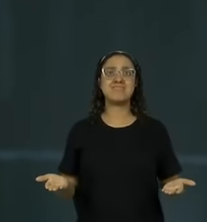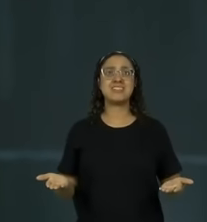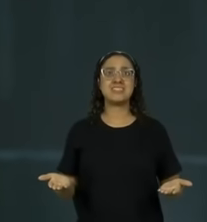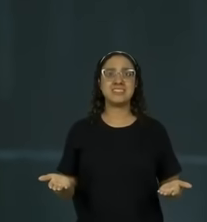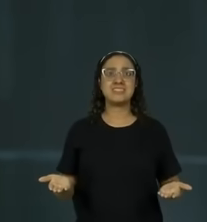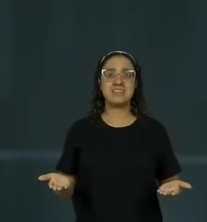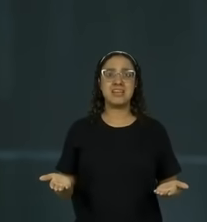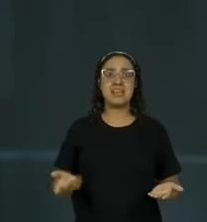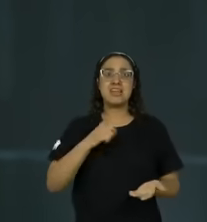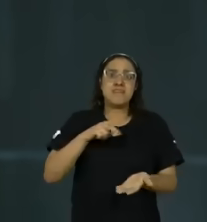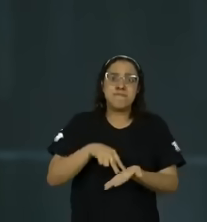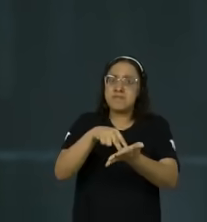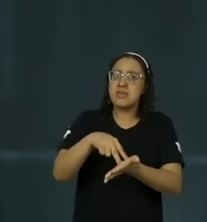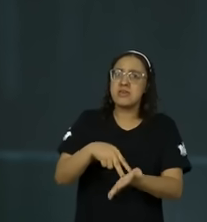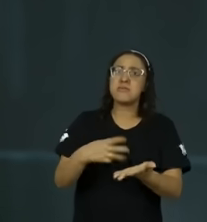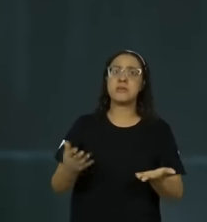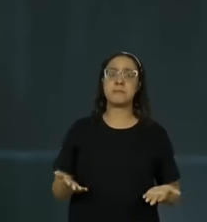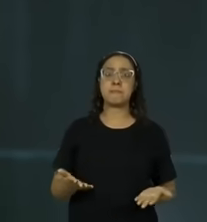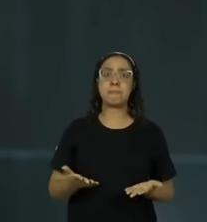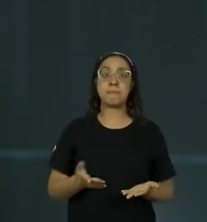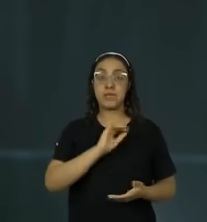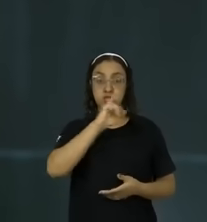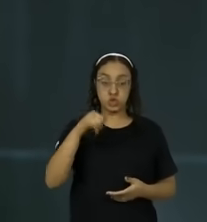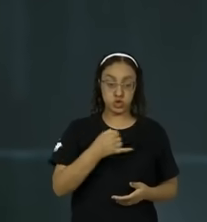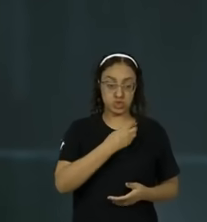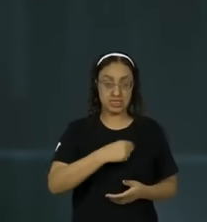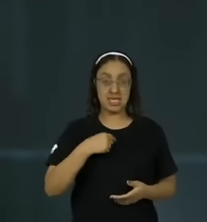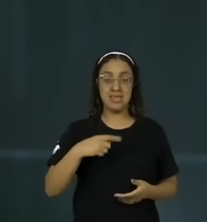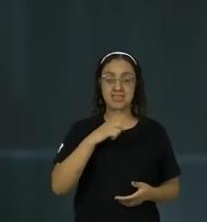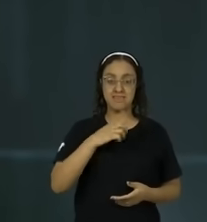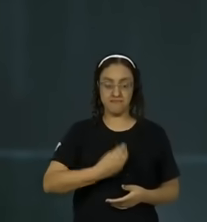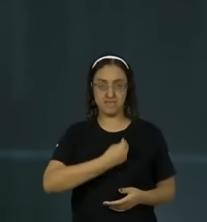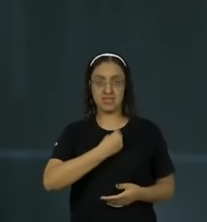aguentou o tranco com muita firmeza. A vida de José não começou